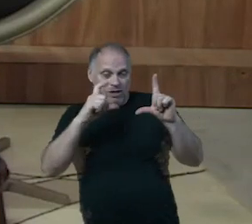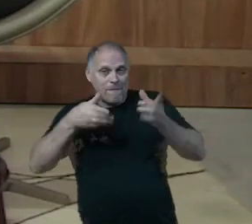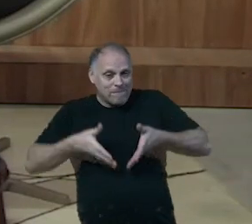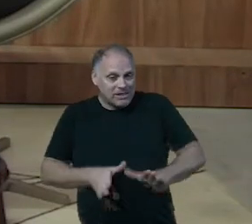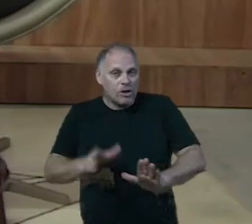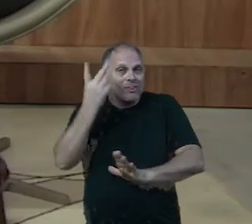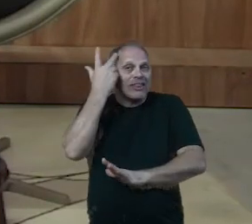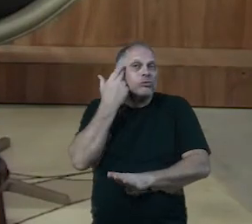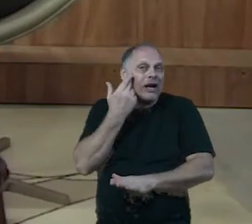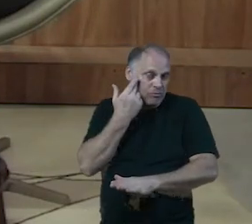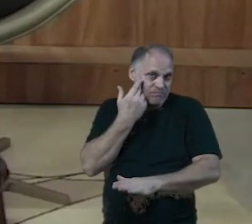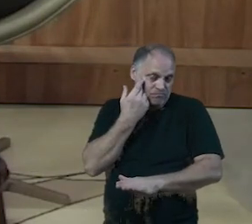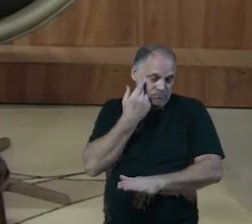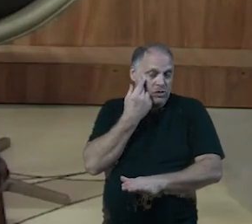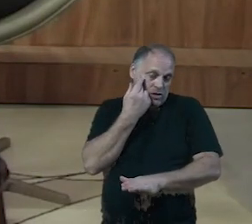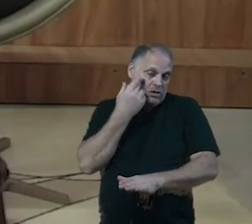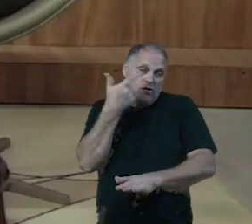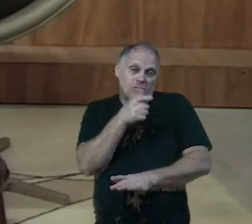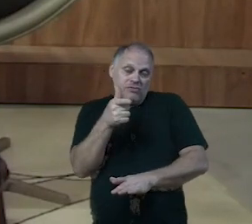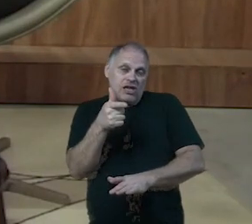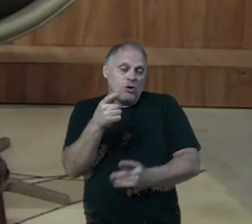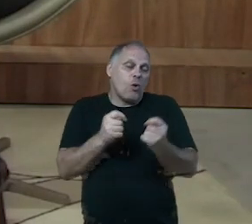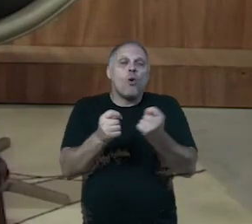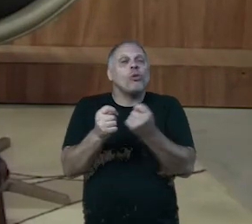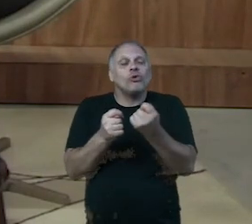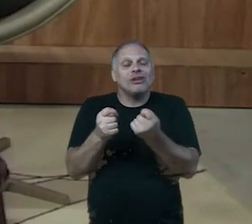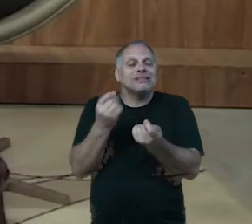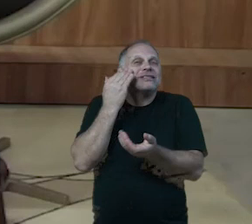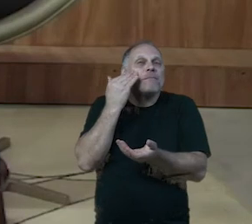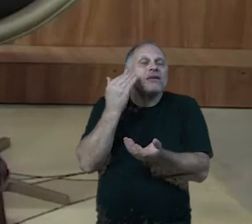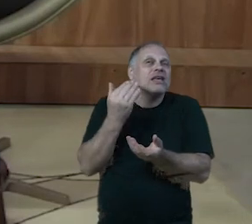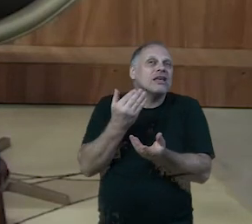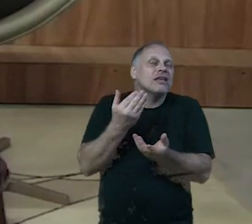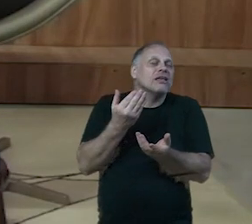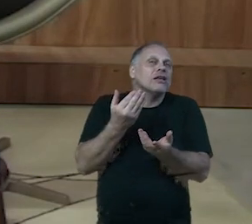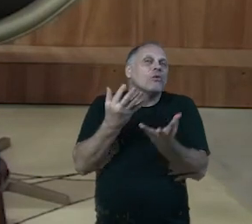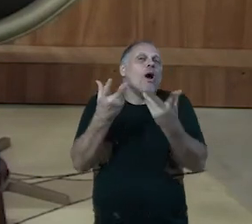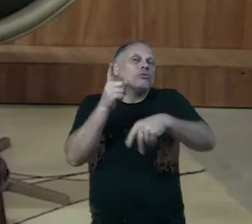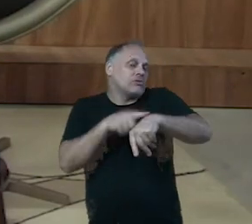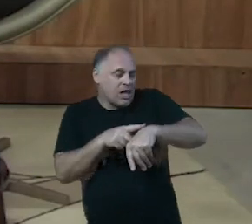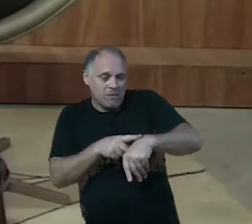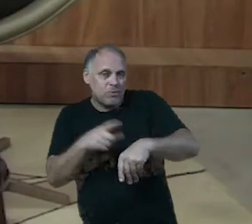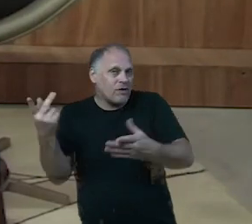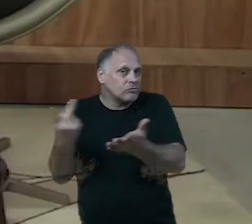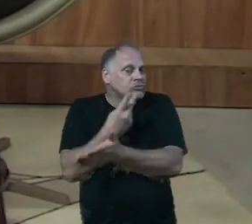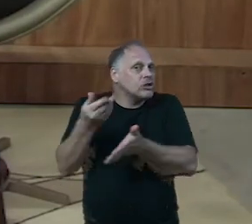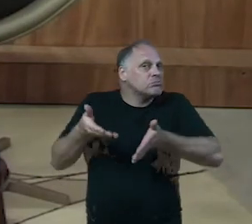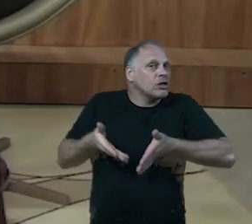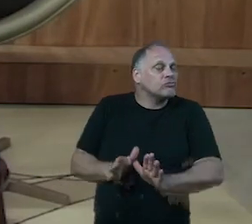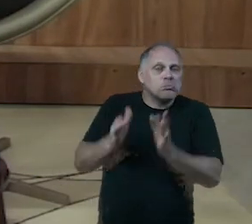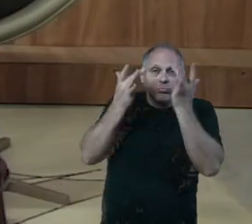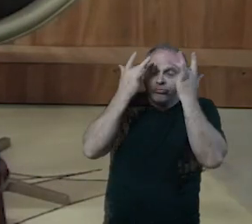partos naturais, então a gente não tem também o controle para saber o tempo que vai levar para essa criança